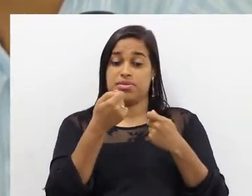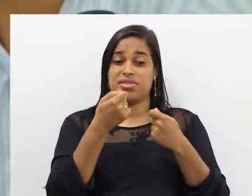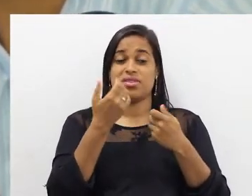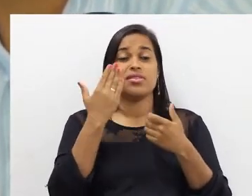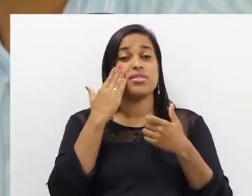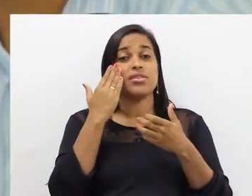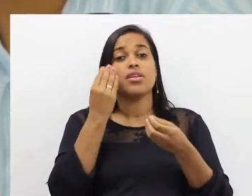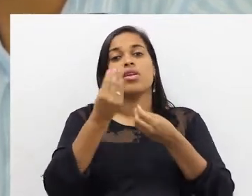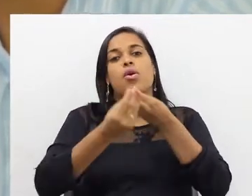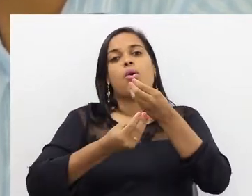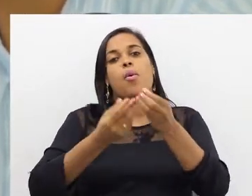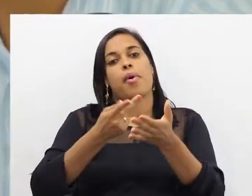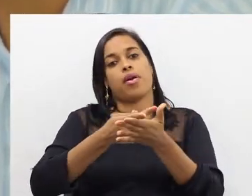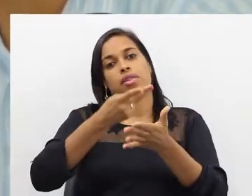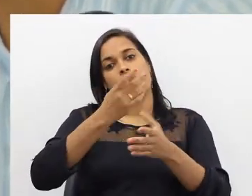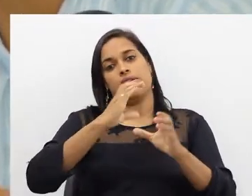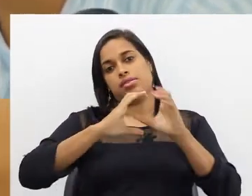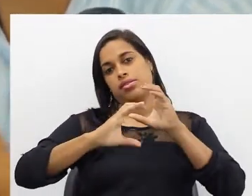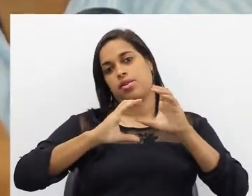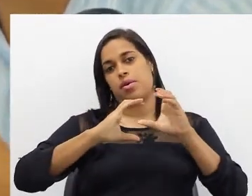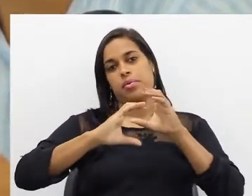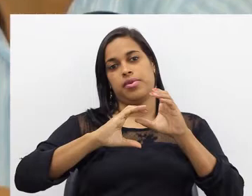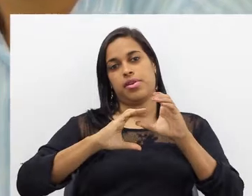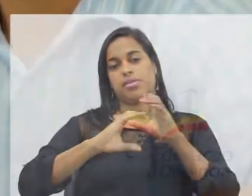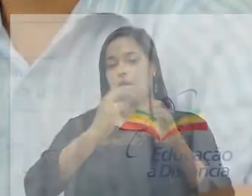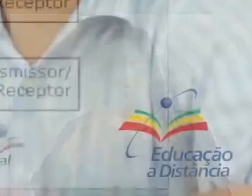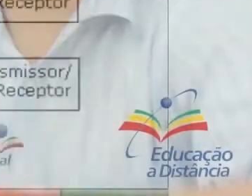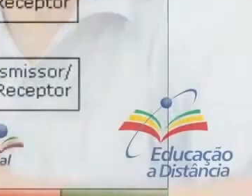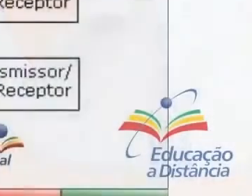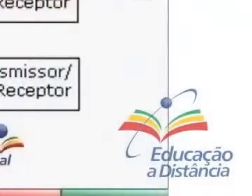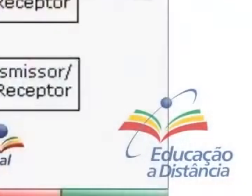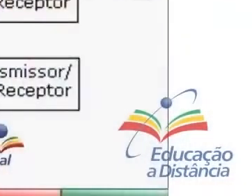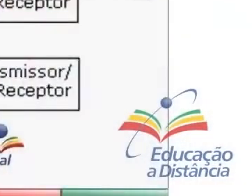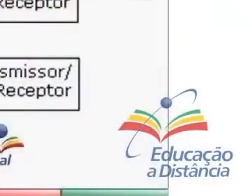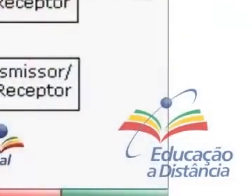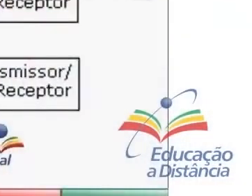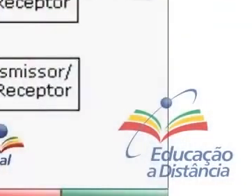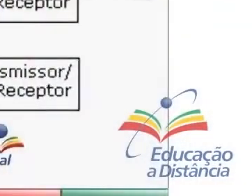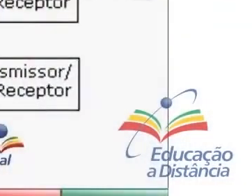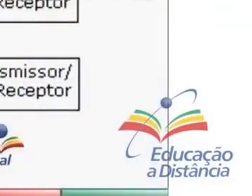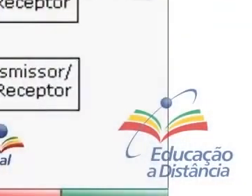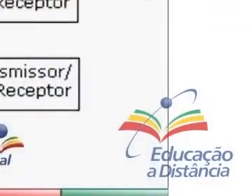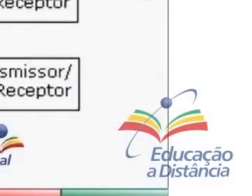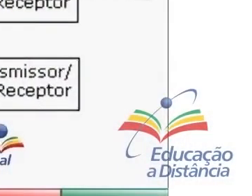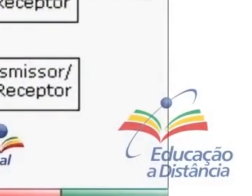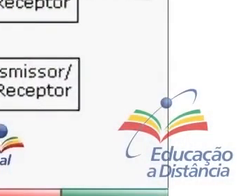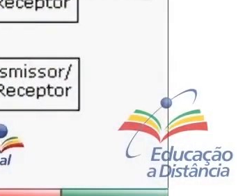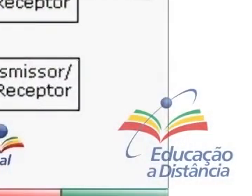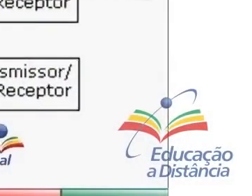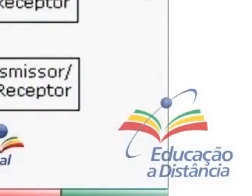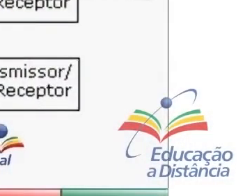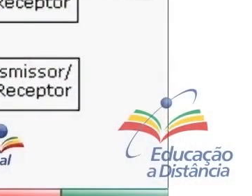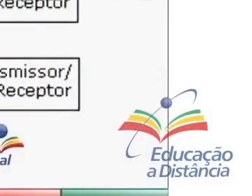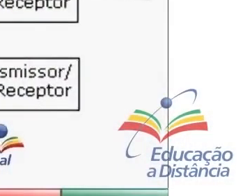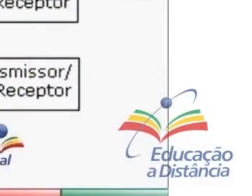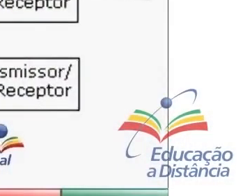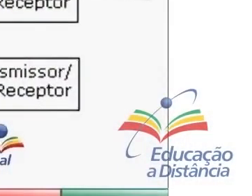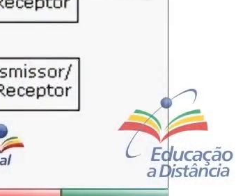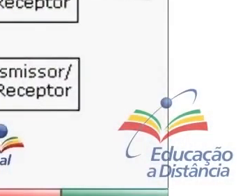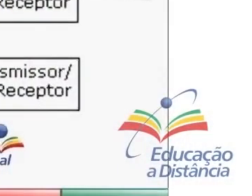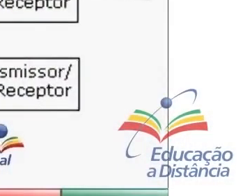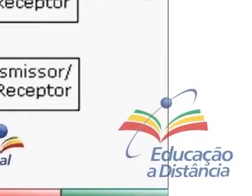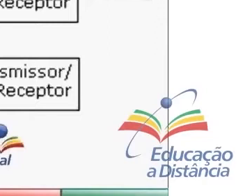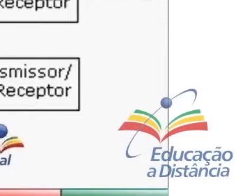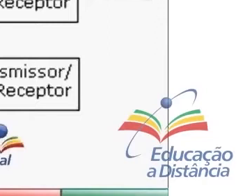que acontece. Existe comunicação que se dá ao mesmo tempo, o emissor e o receptor falam ao mesmo tempo. Existe comunicação que é só na